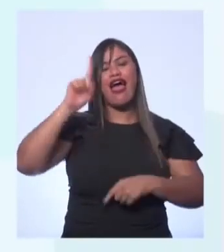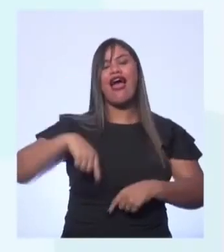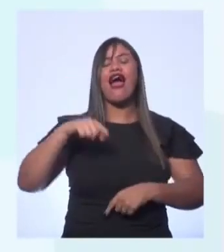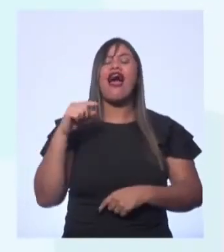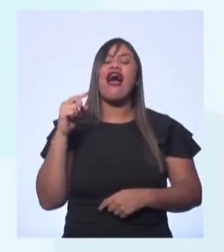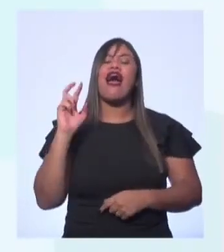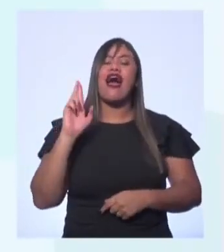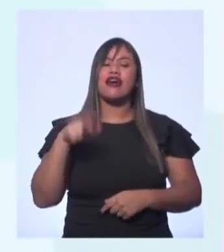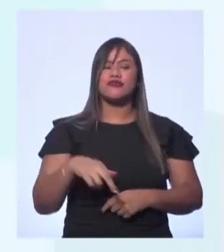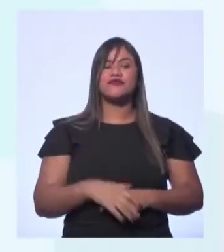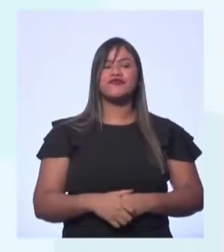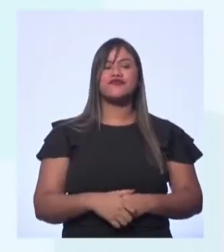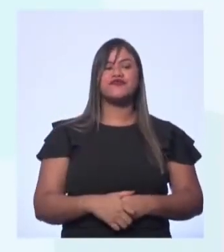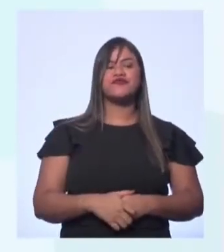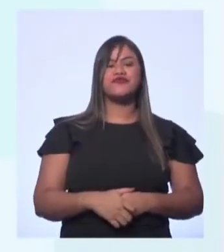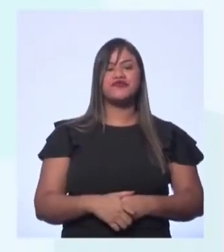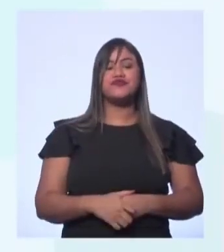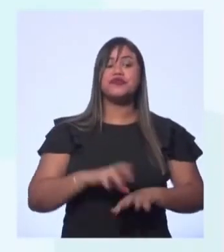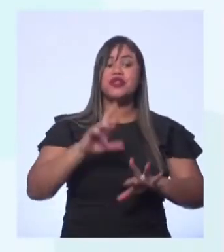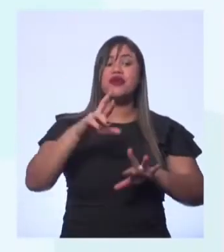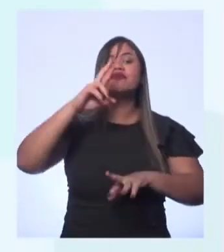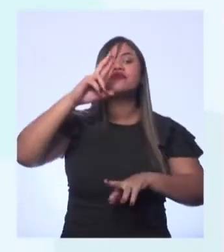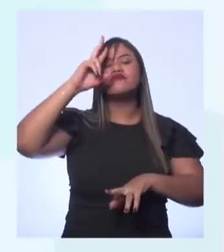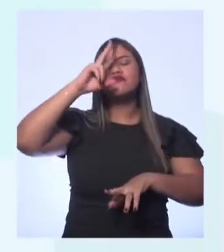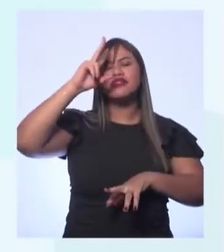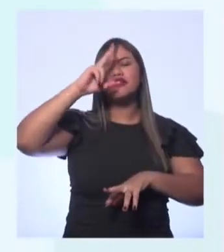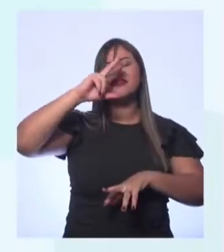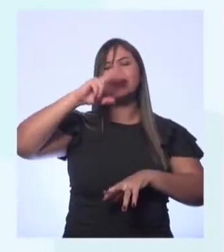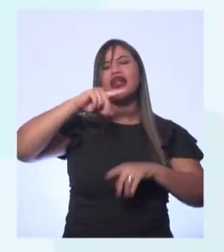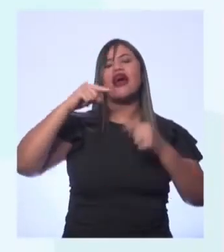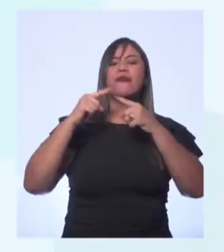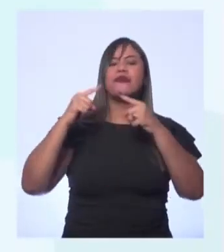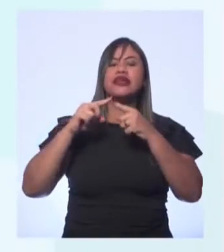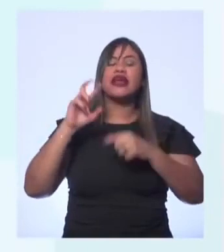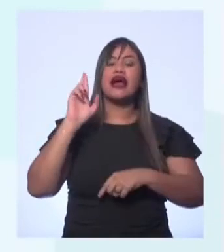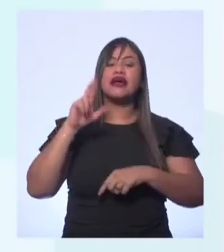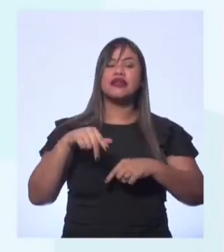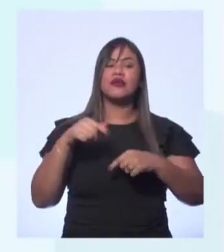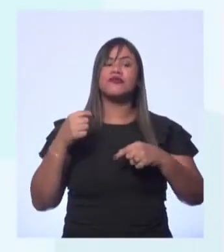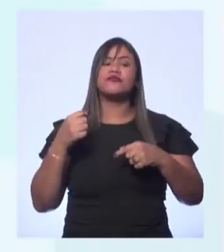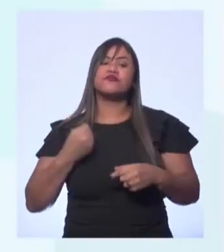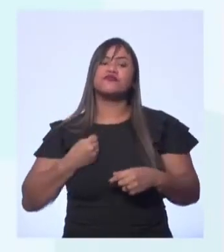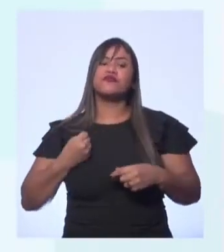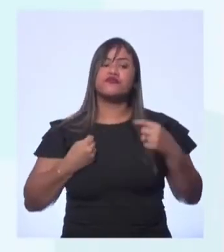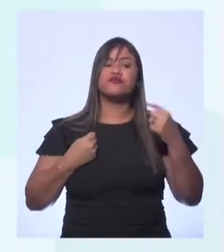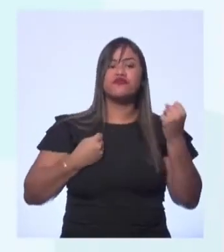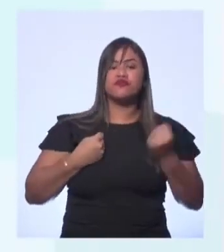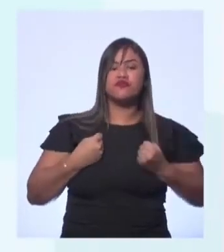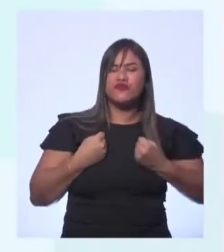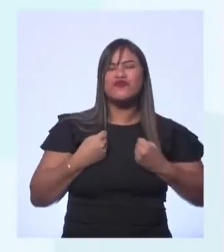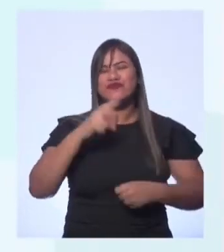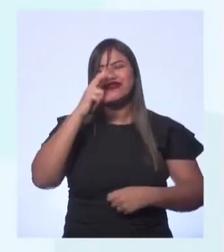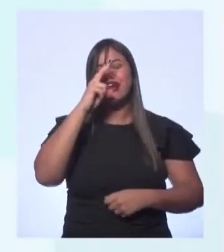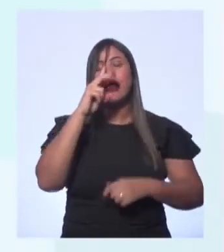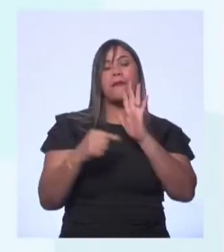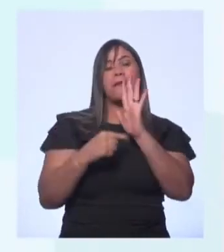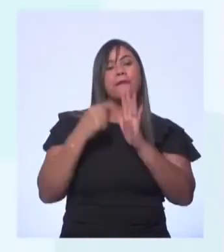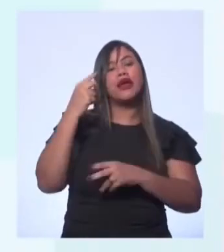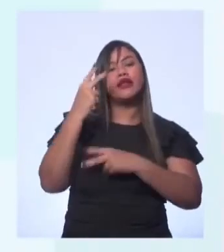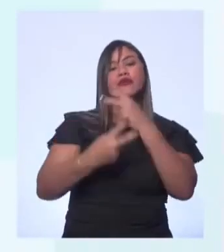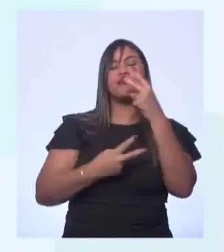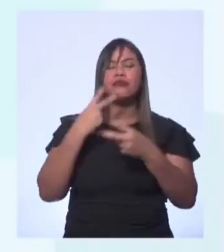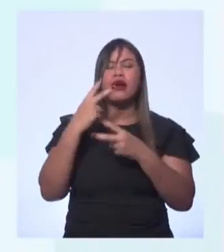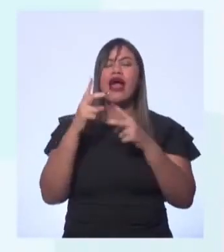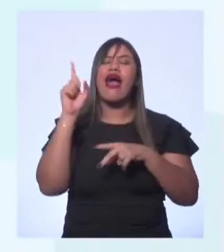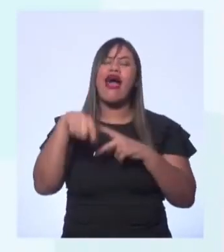vocês lembram dessa parte. Então, vamos retomar um pouquinho o que é razão entre duas grandezas. Esse assunto foi trabalhado no primeiro bimestre. Então, é meio que